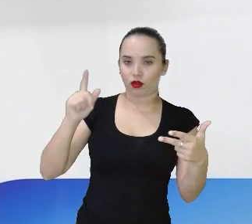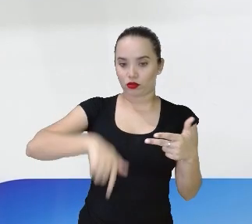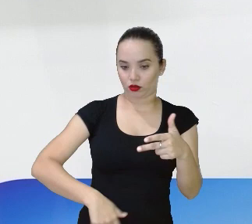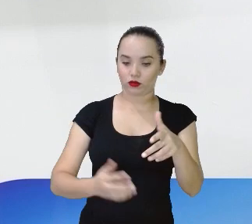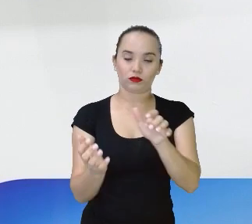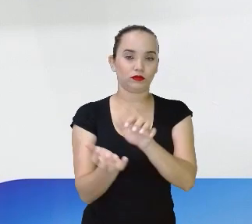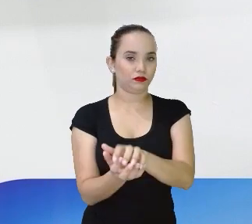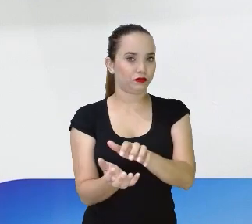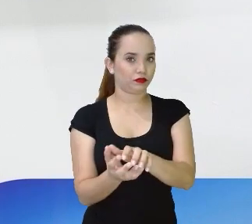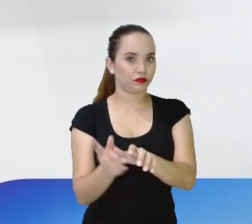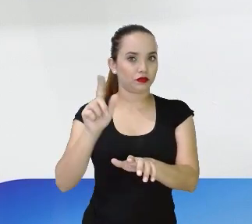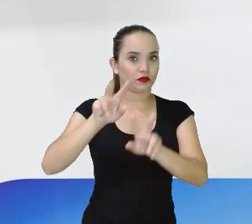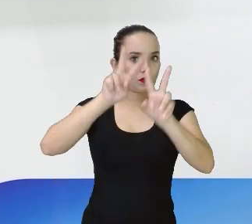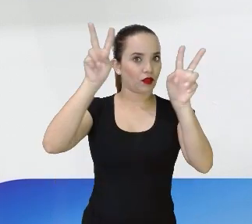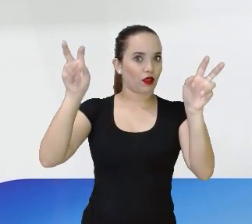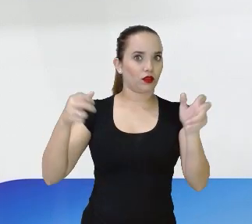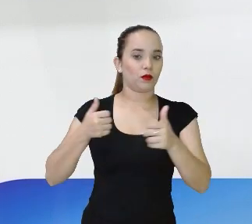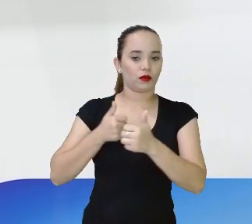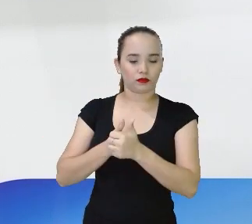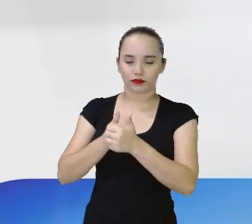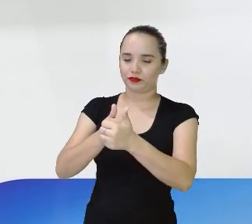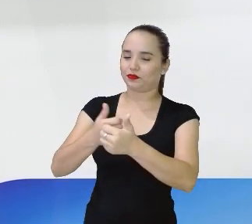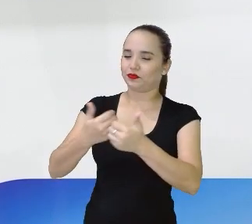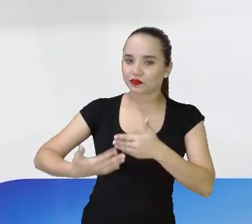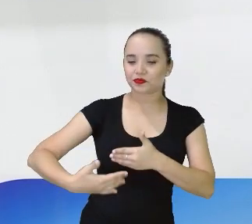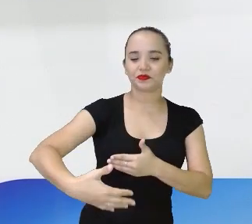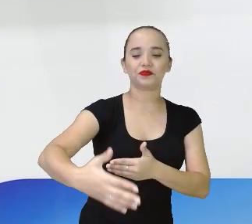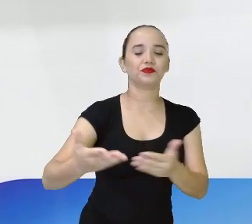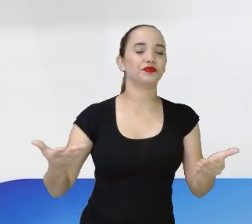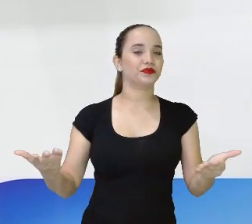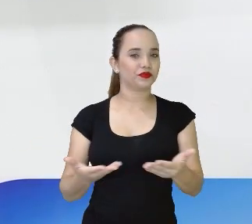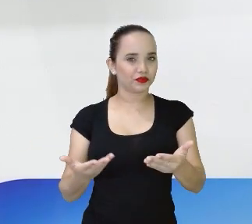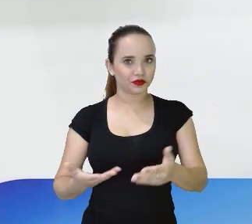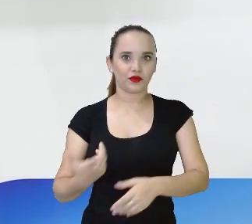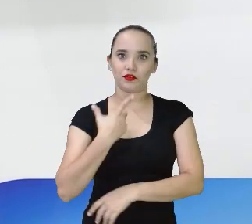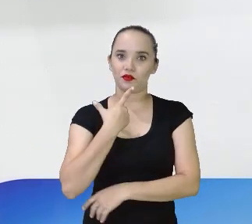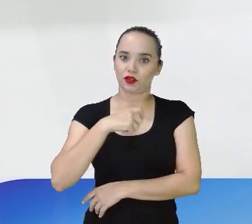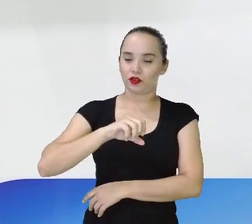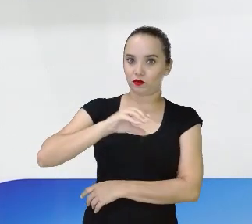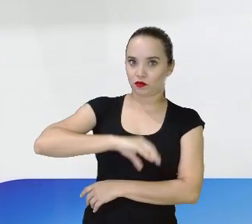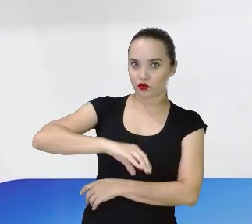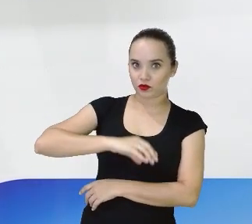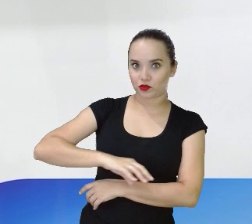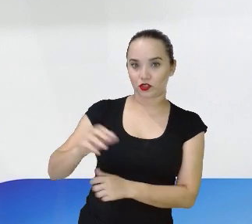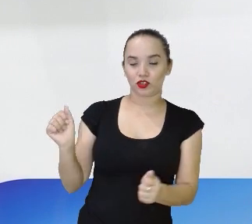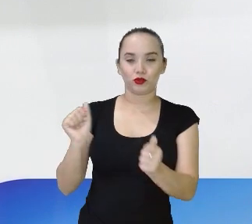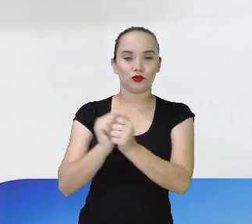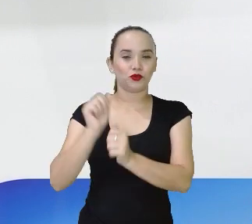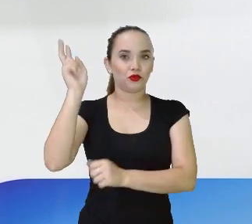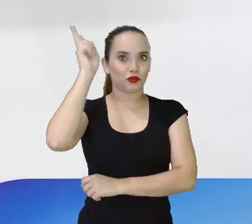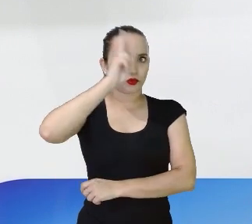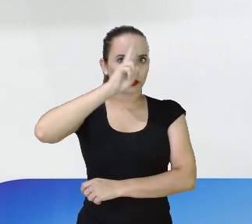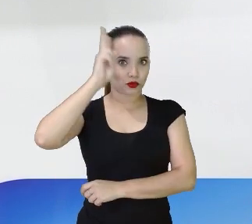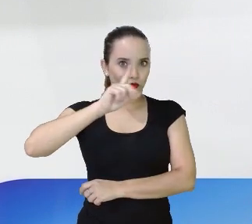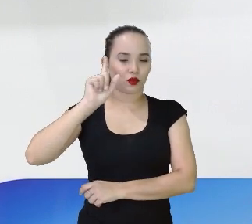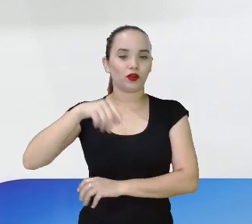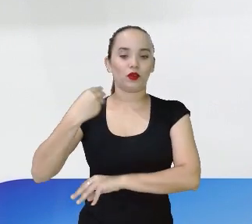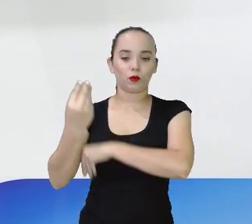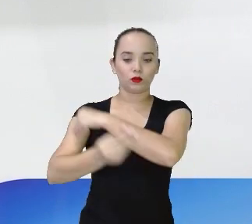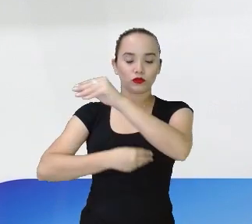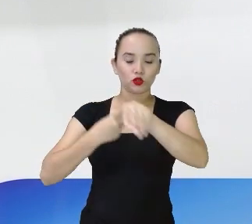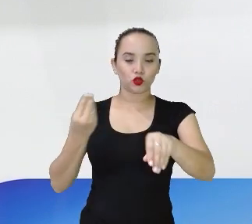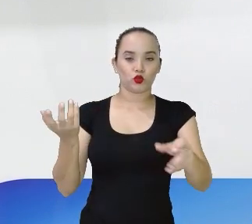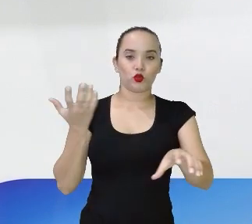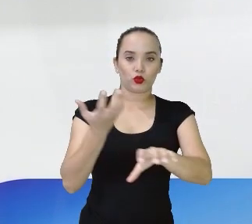tema que vai nortear a nossa aula hoje, de língua portuguesa e história. Aula interdisciplinar, como eu